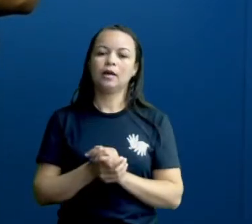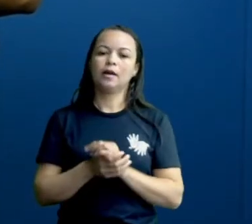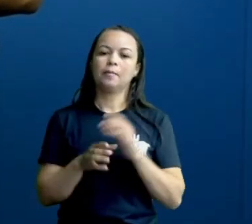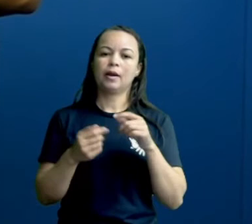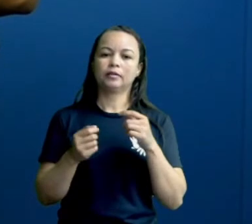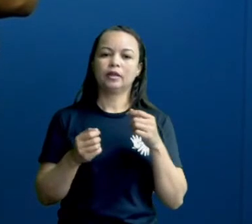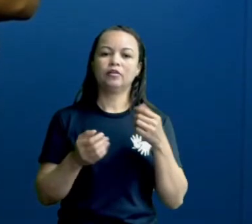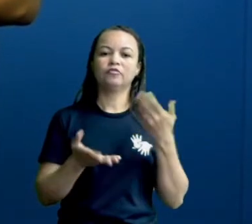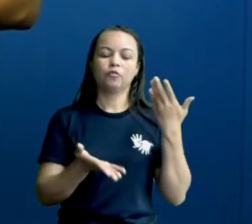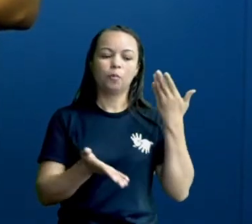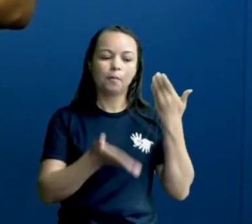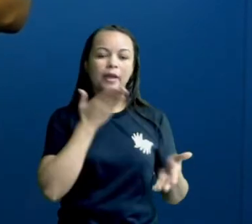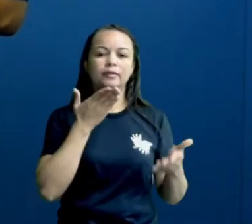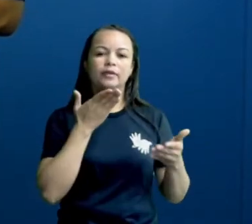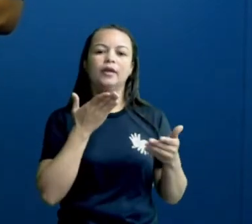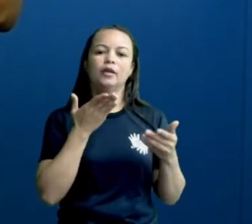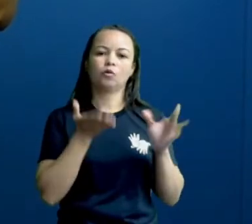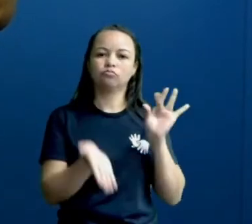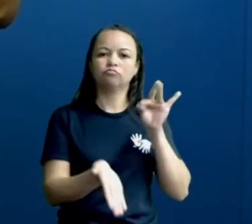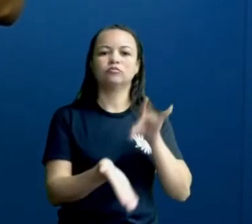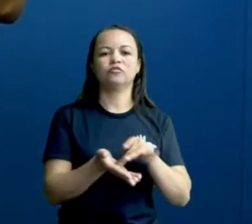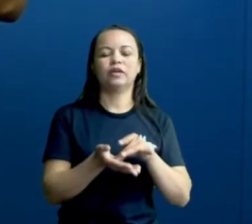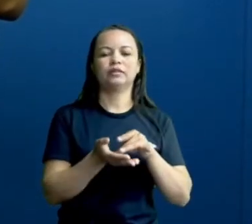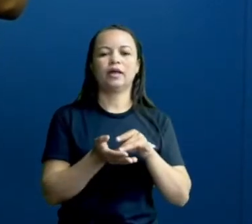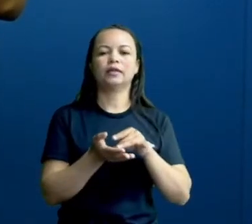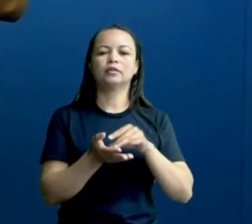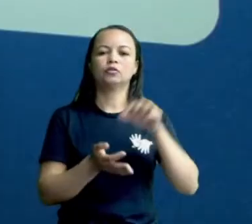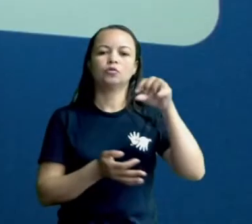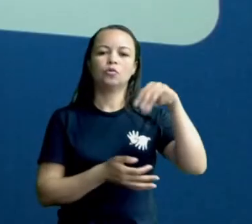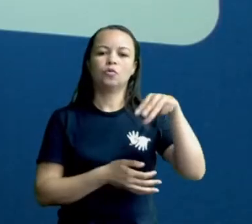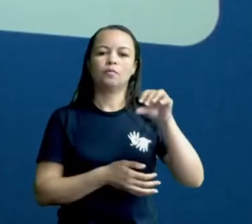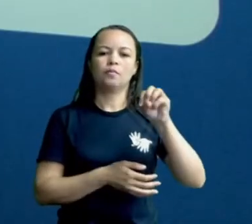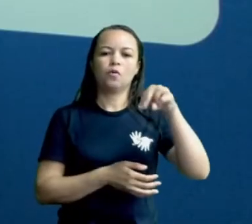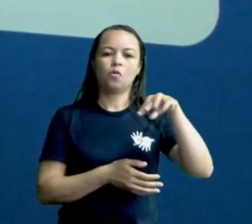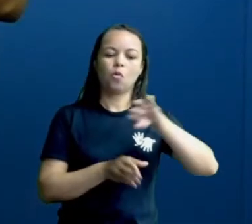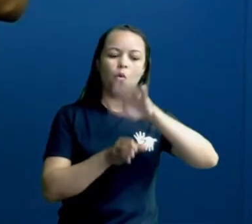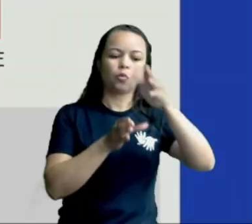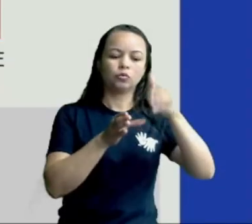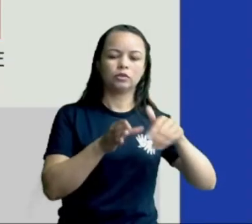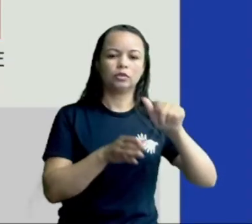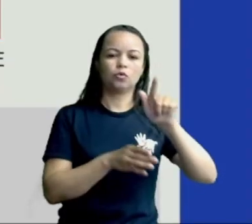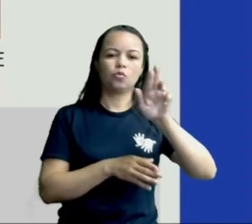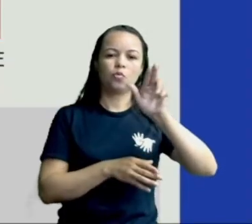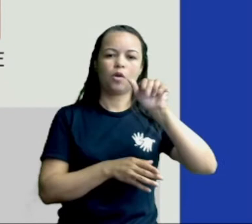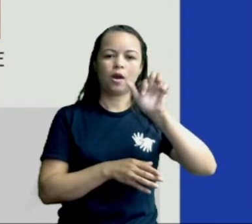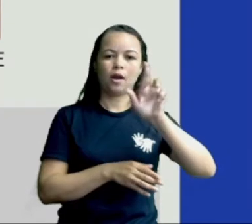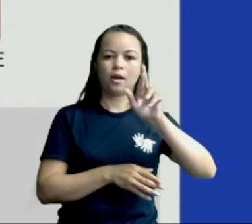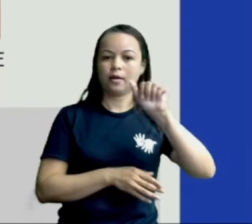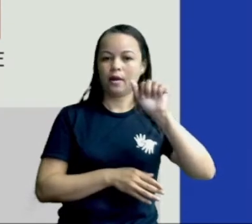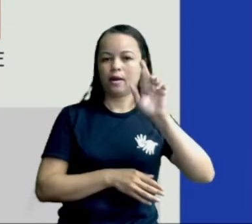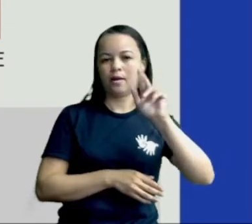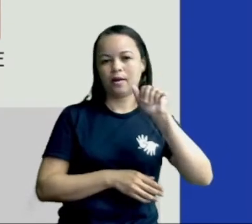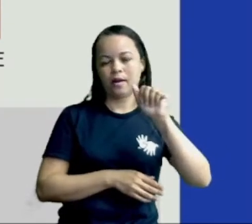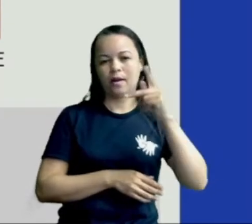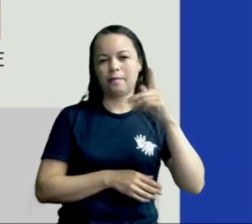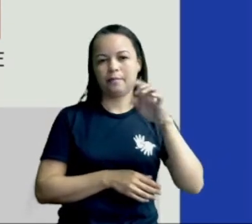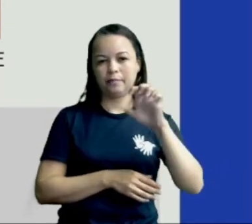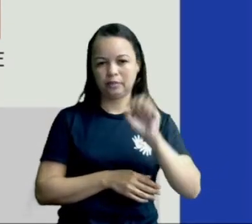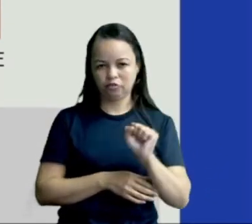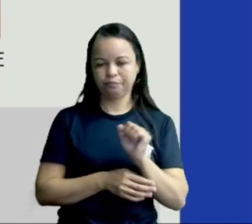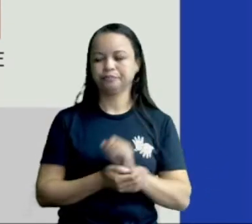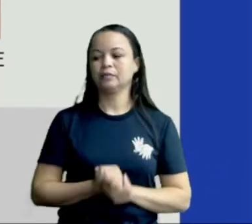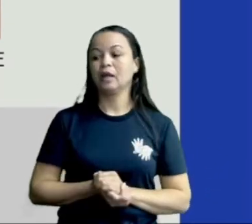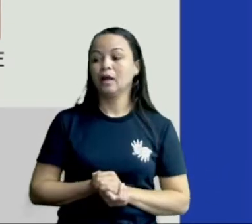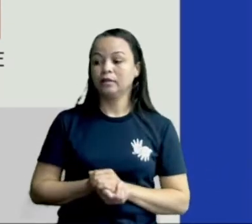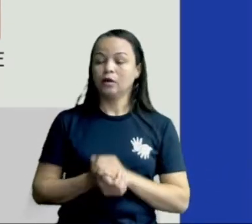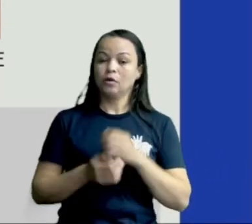Monte Guararapes, certo? Aqui eu trouxe para vocês, olha como é interessante essas fotos, são bem antigas, né? Na verdade são pinturas, que não